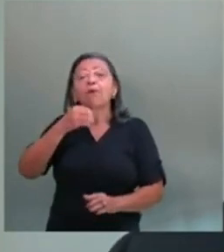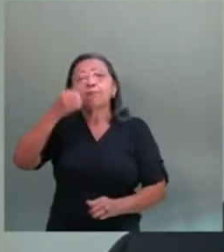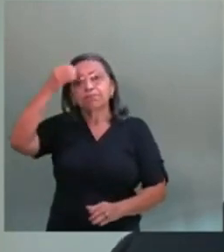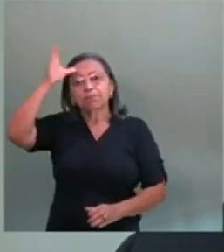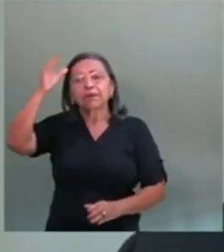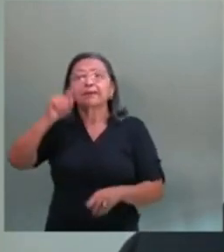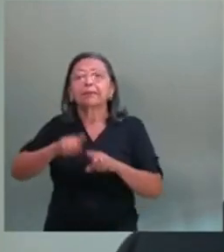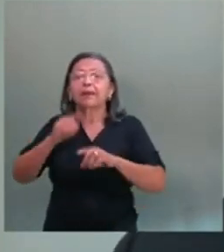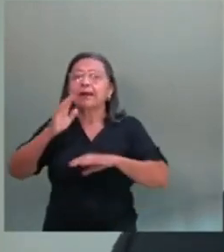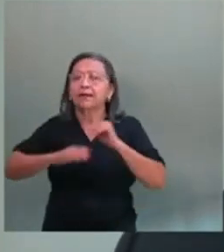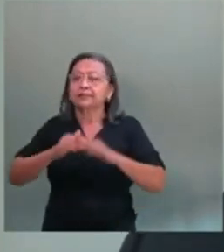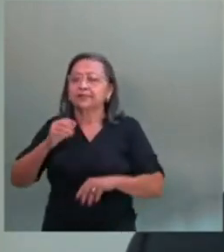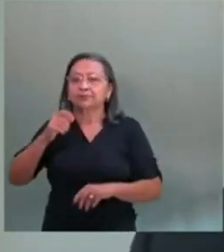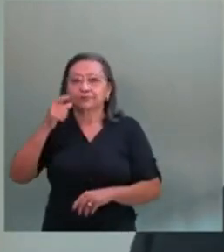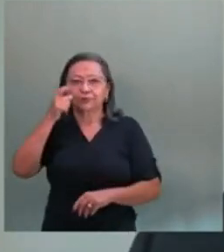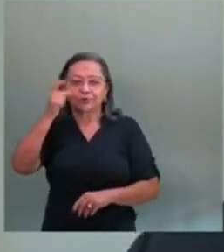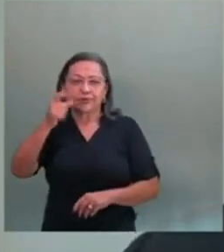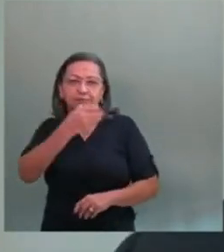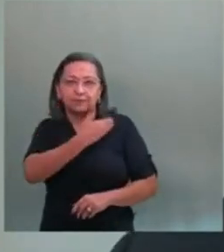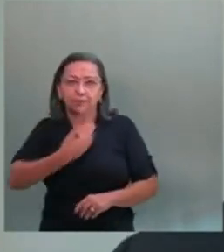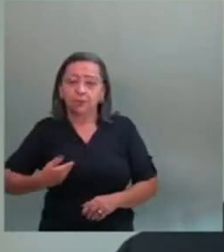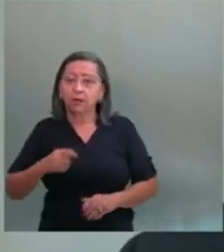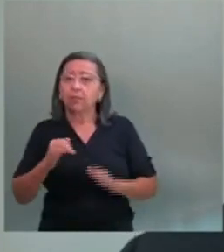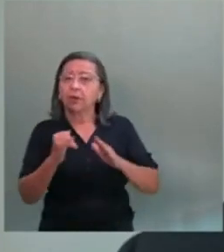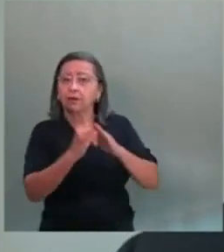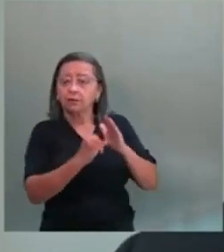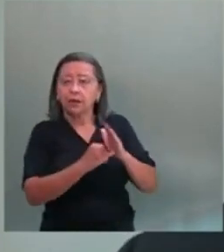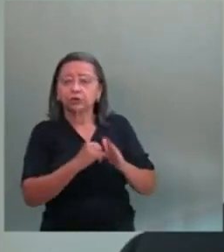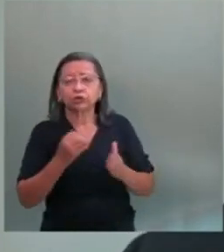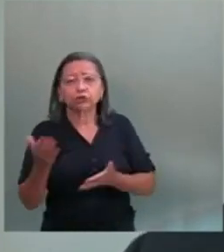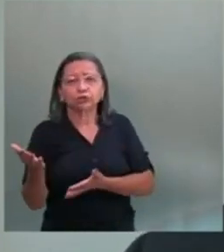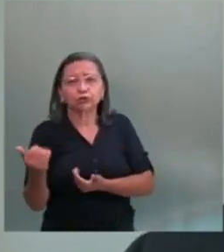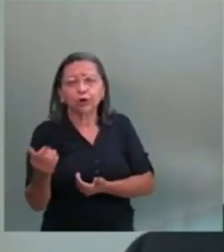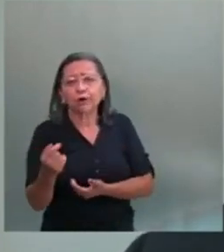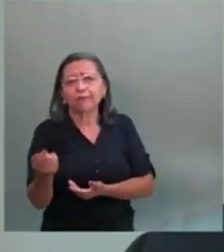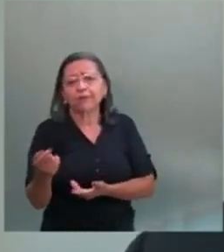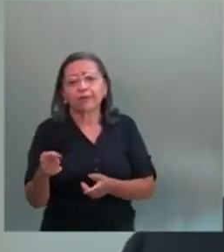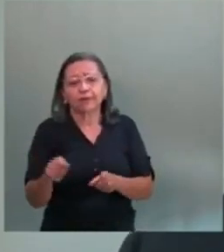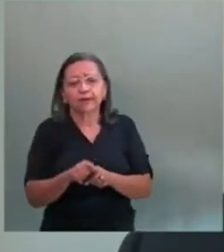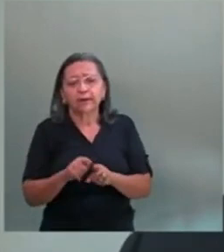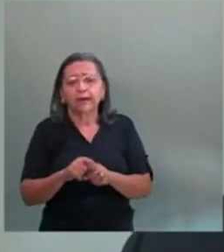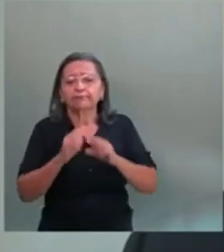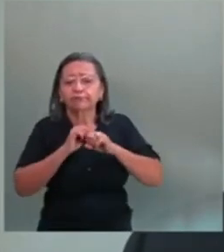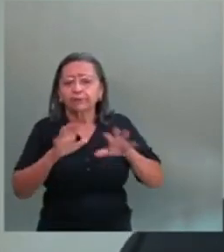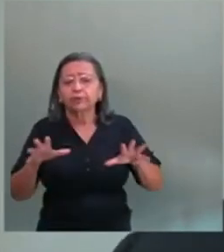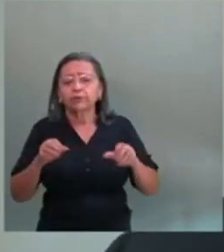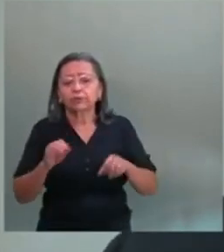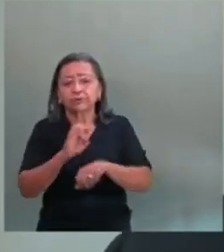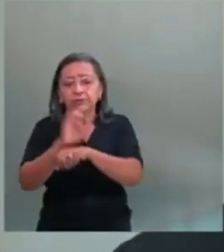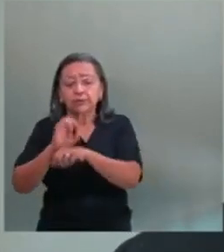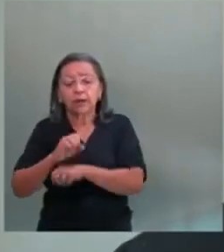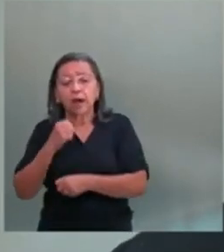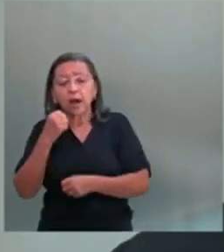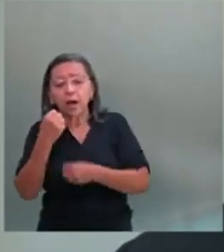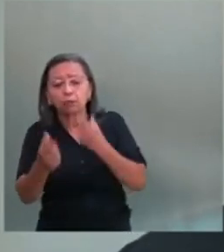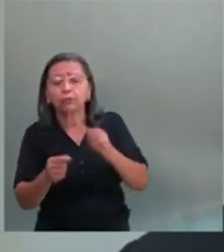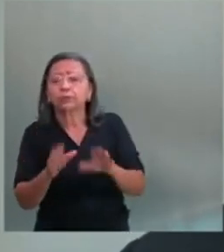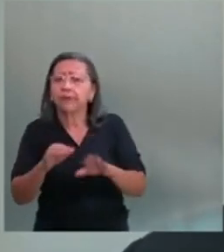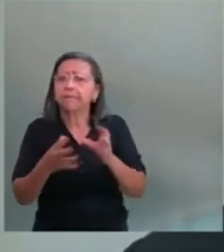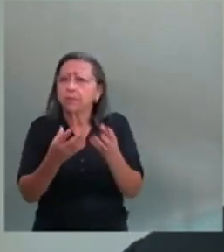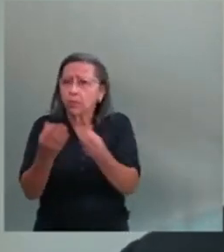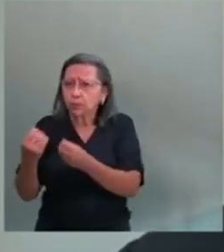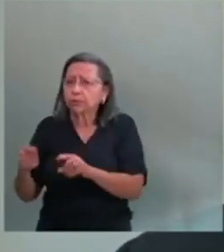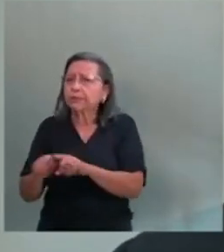ação de interesse público. É uma entidade jovem que já reúne agentes de comunicação de todos os estados e alguns deles, talvez muitos, até atuando